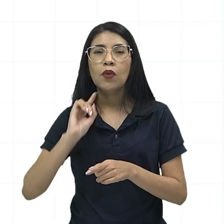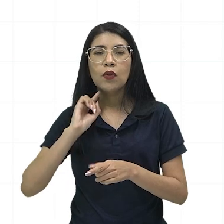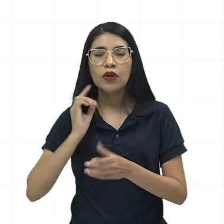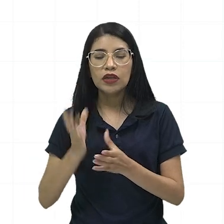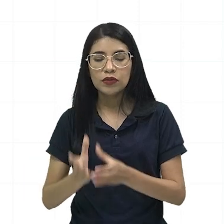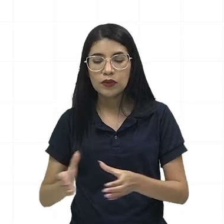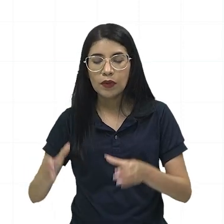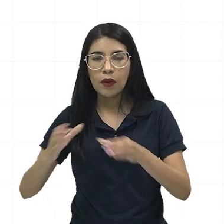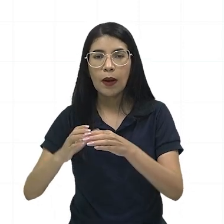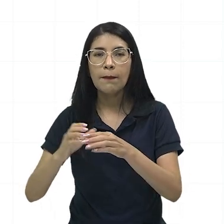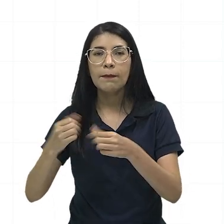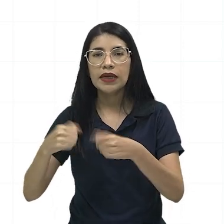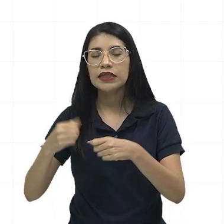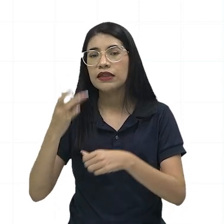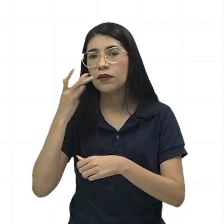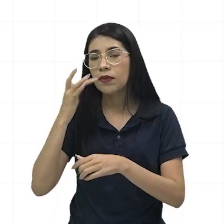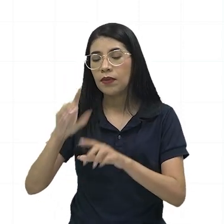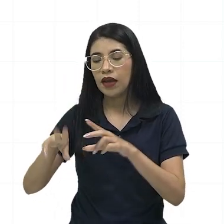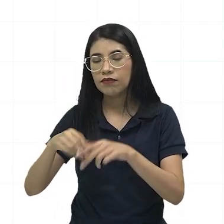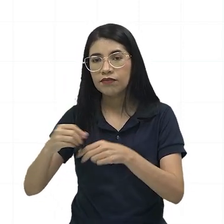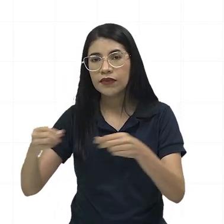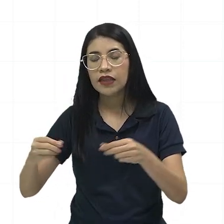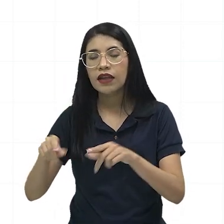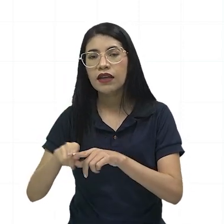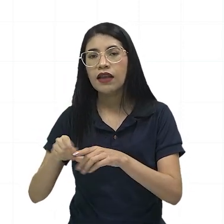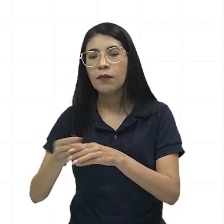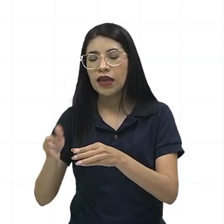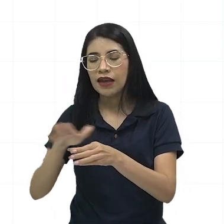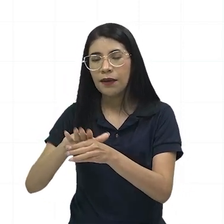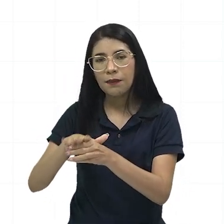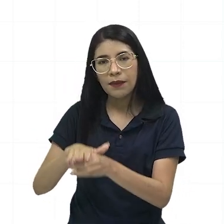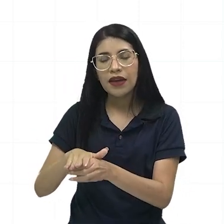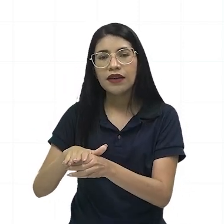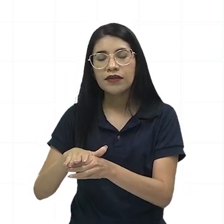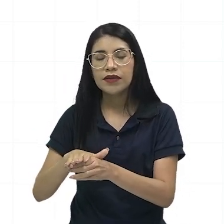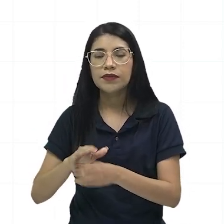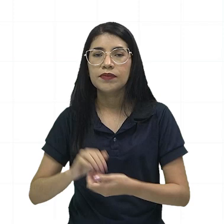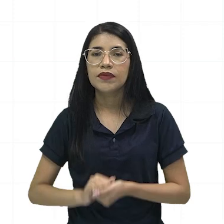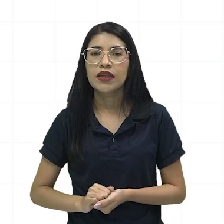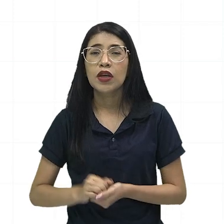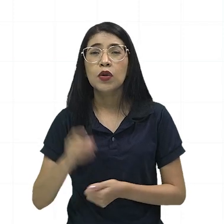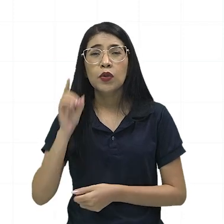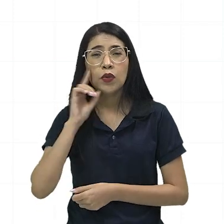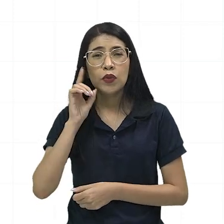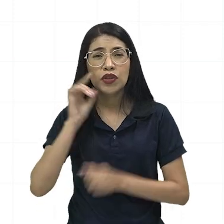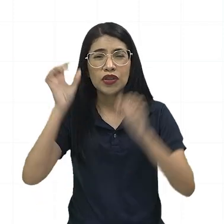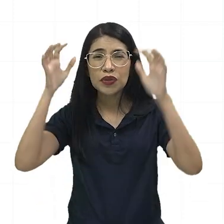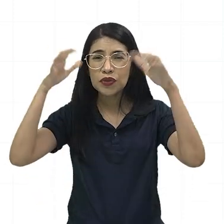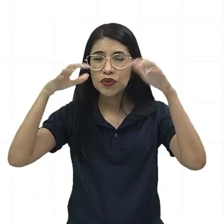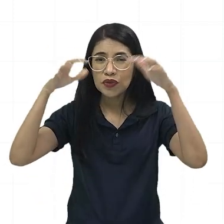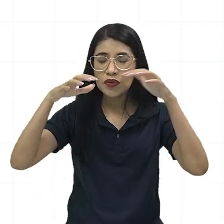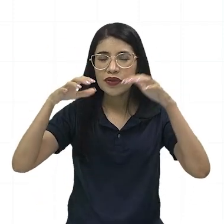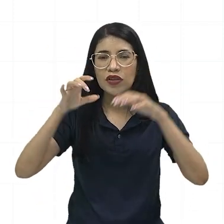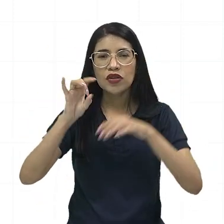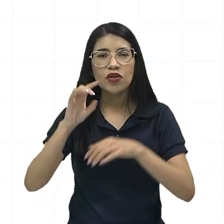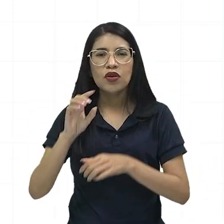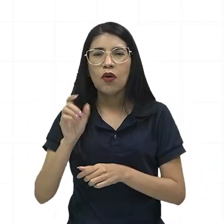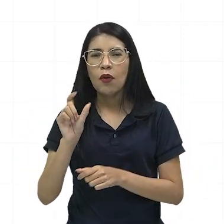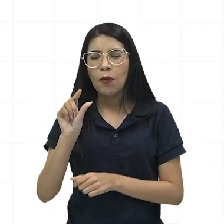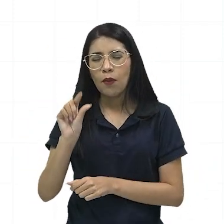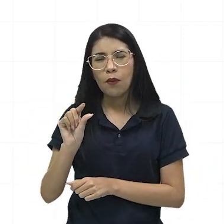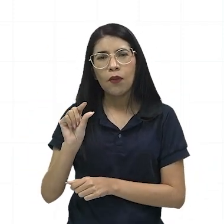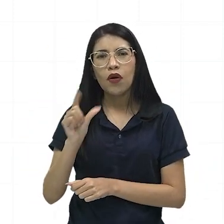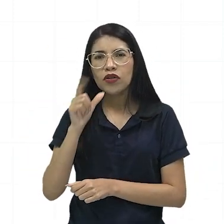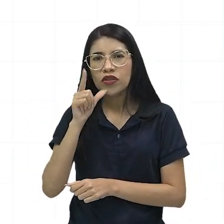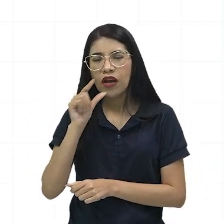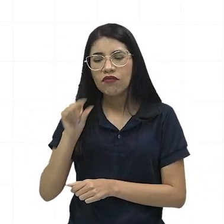sacolas plásticas e mantenha a lixeira bem fechada, né? Em dias de chuva, gente, basta um pouquinho de água para se